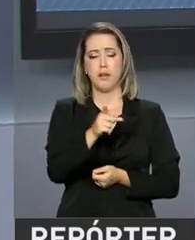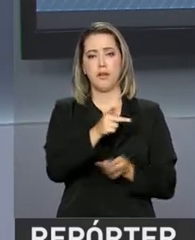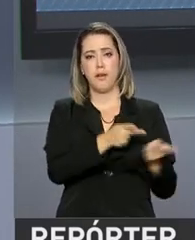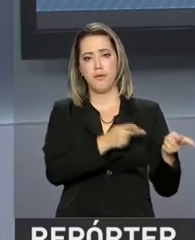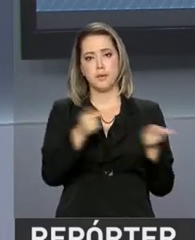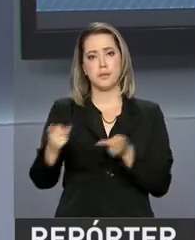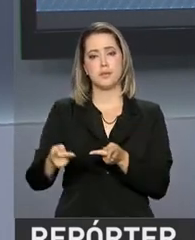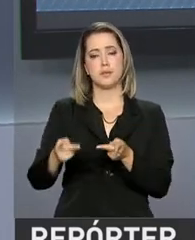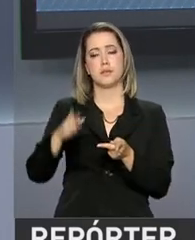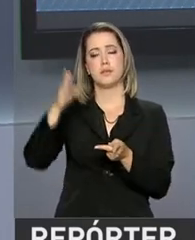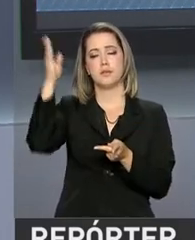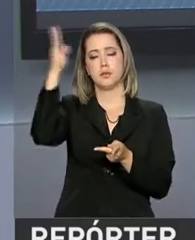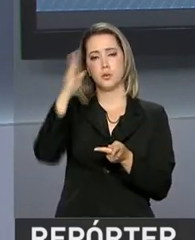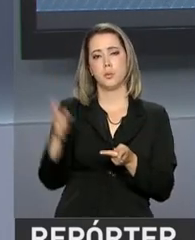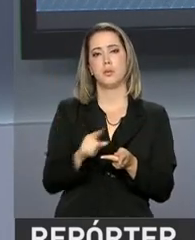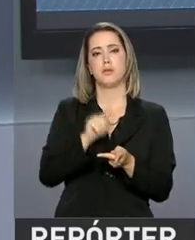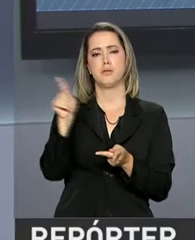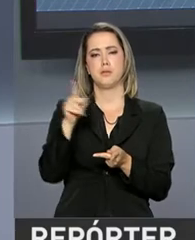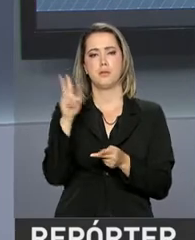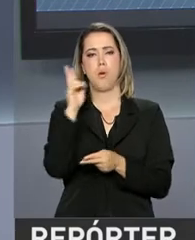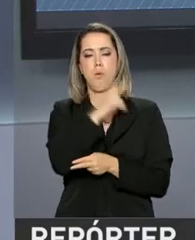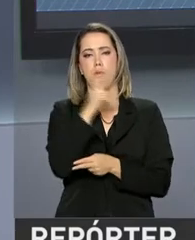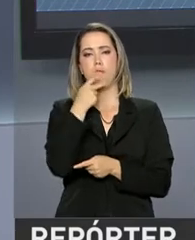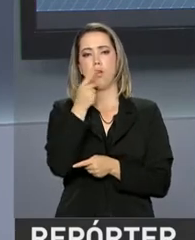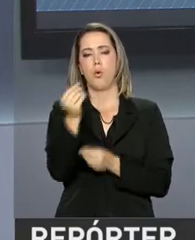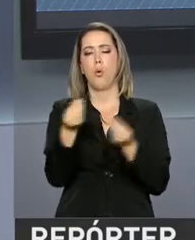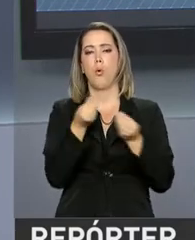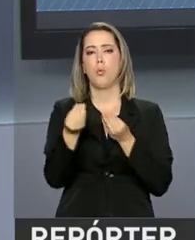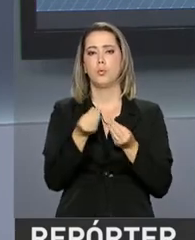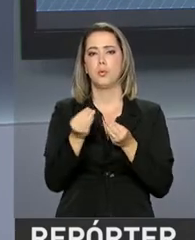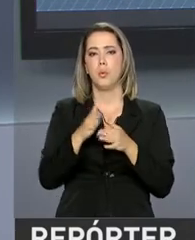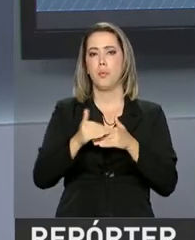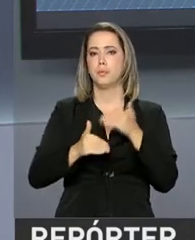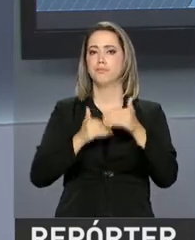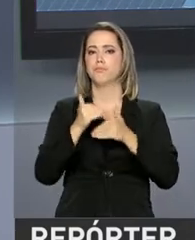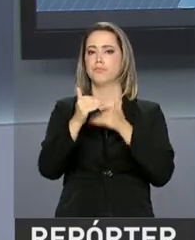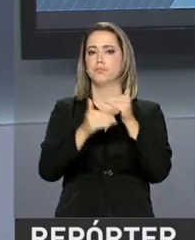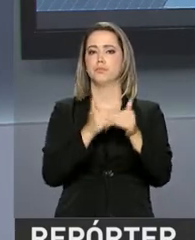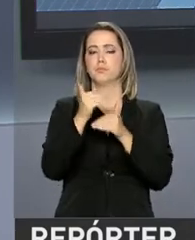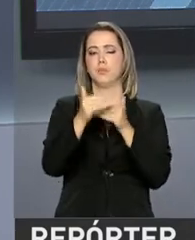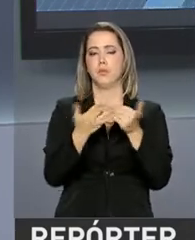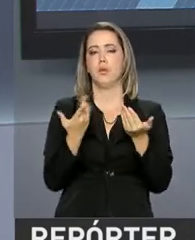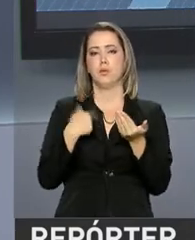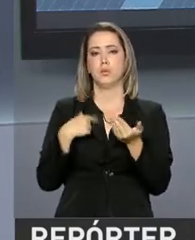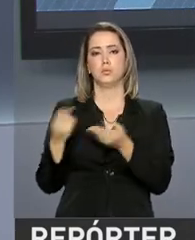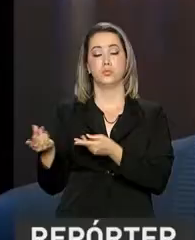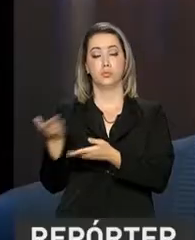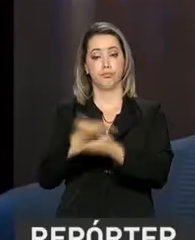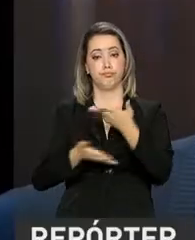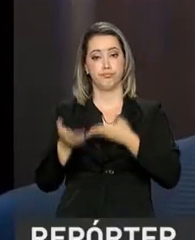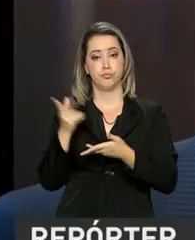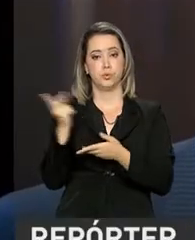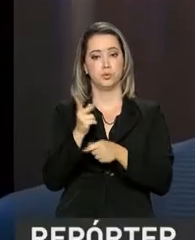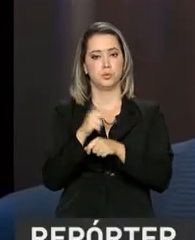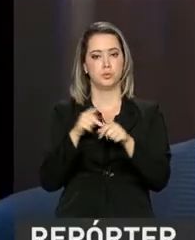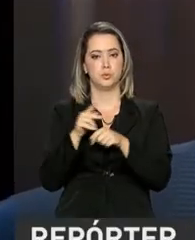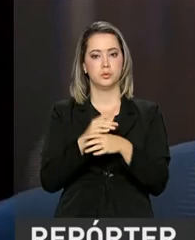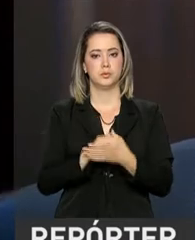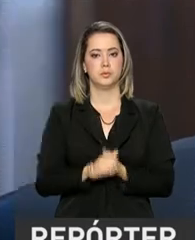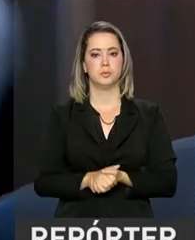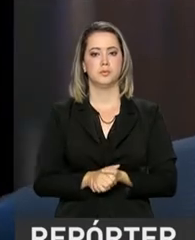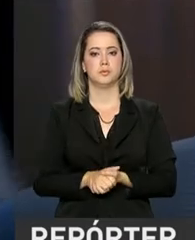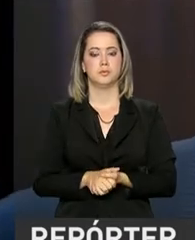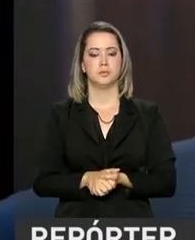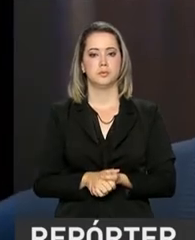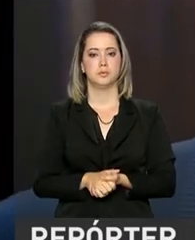discutir cooperação bilateral e de como aumentar os investimentos e o comércio entre os dois países os